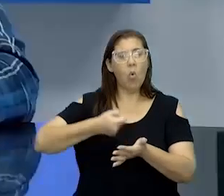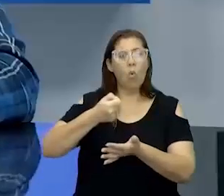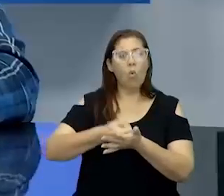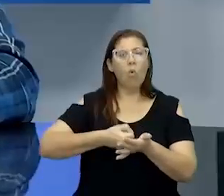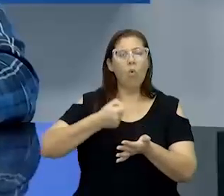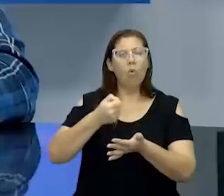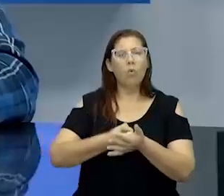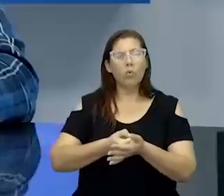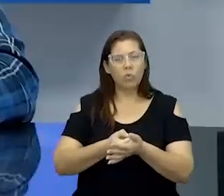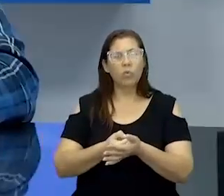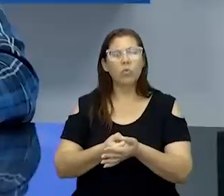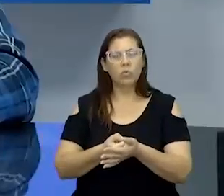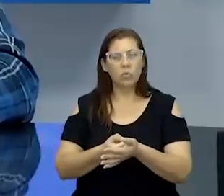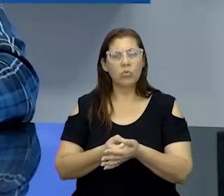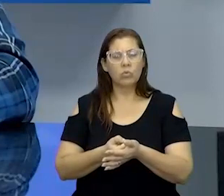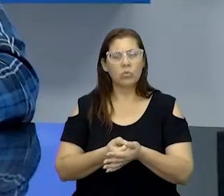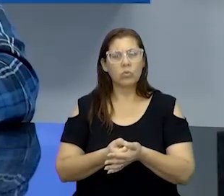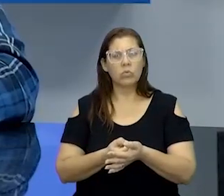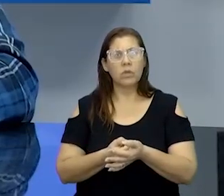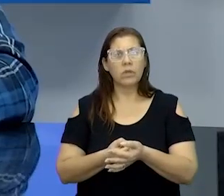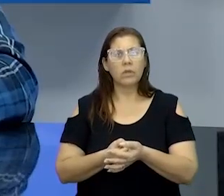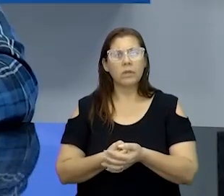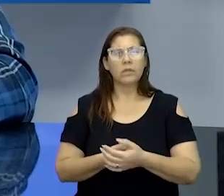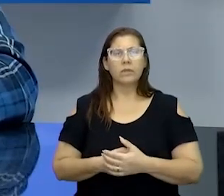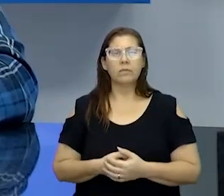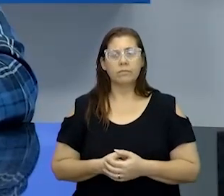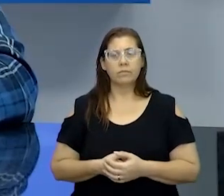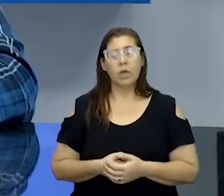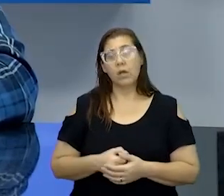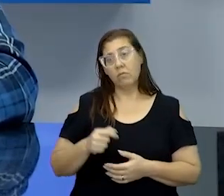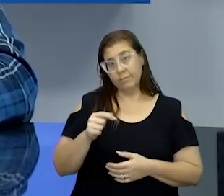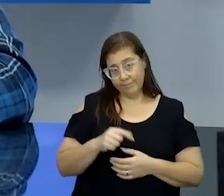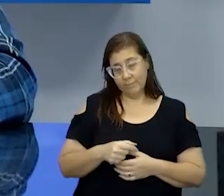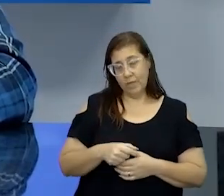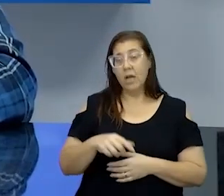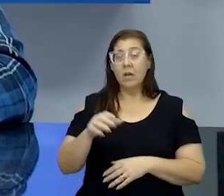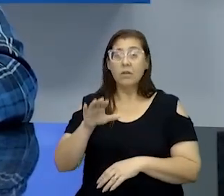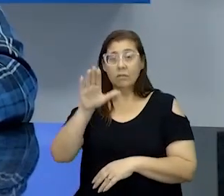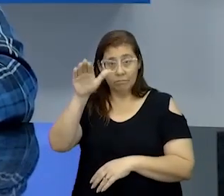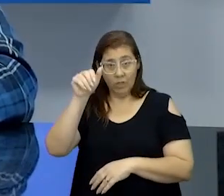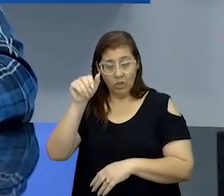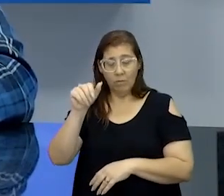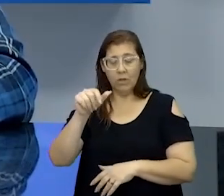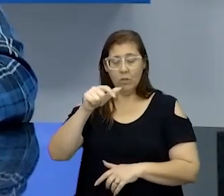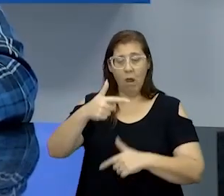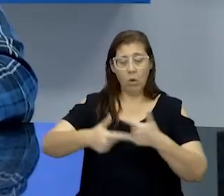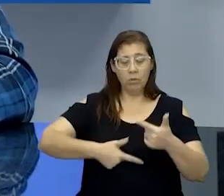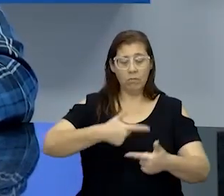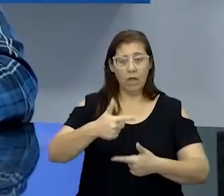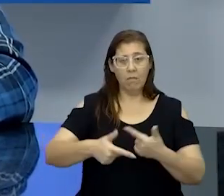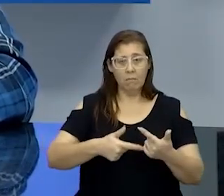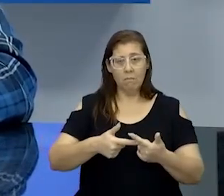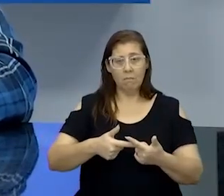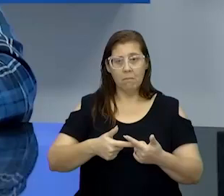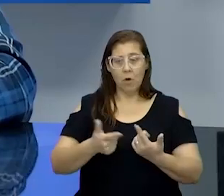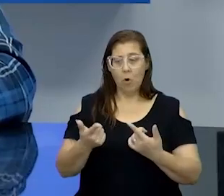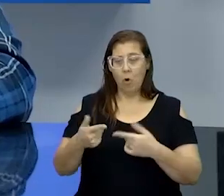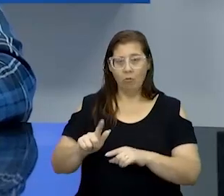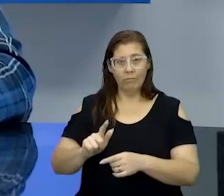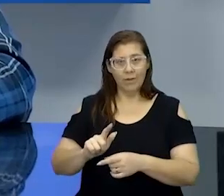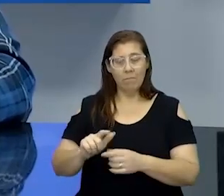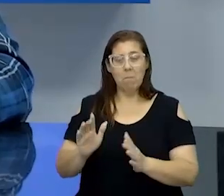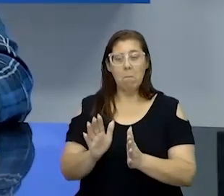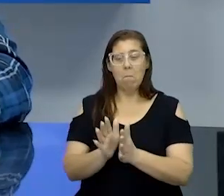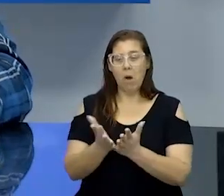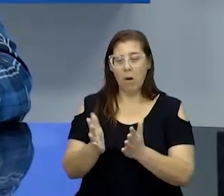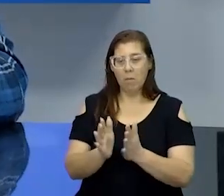só que coisa complexa, né? Você é chamado para lutar contra pobres, né? Então você é um